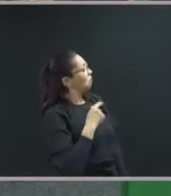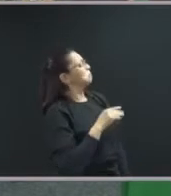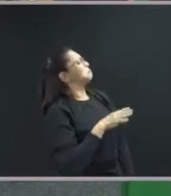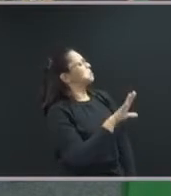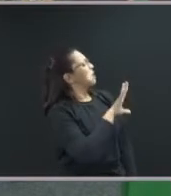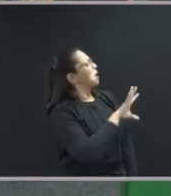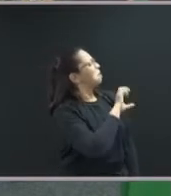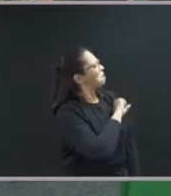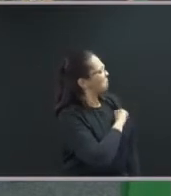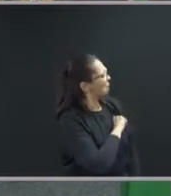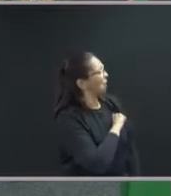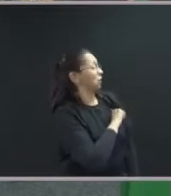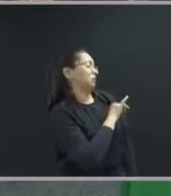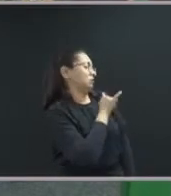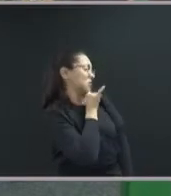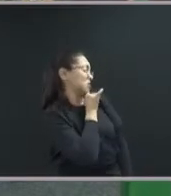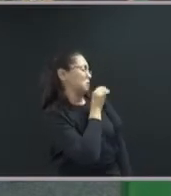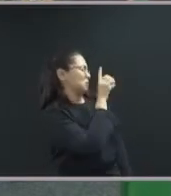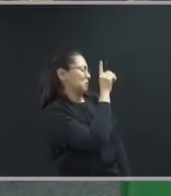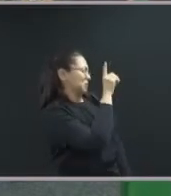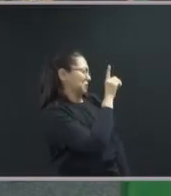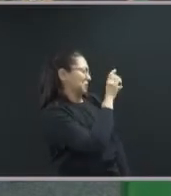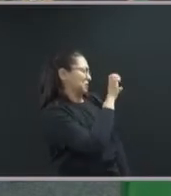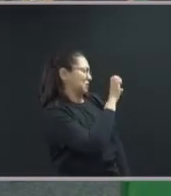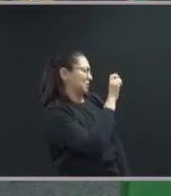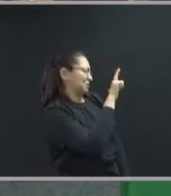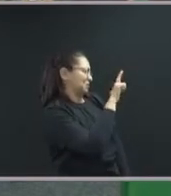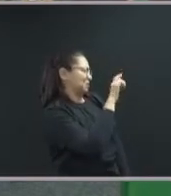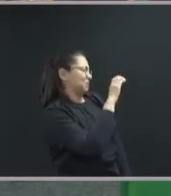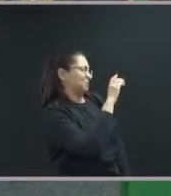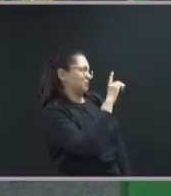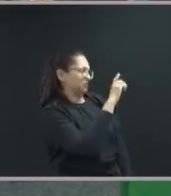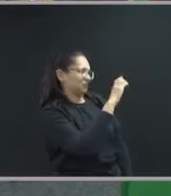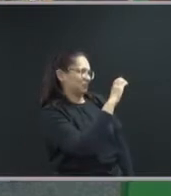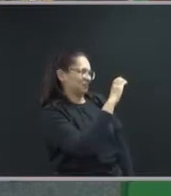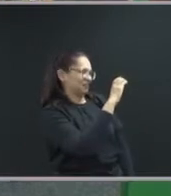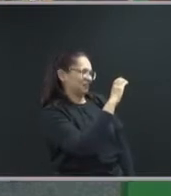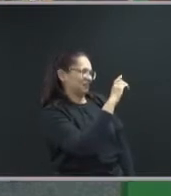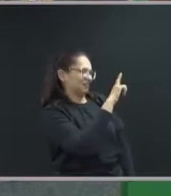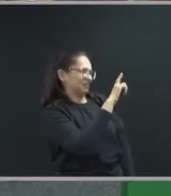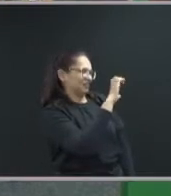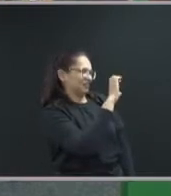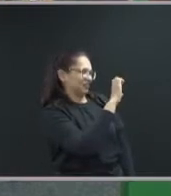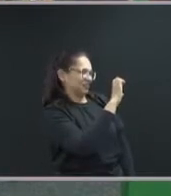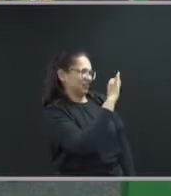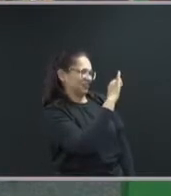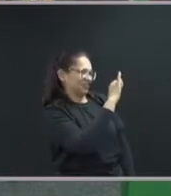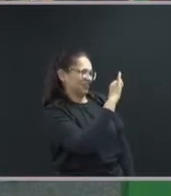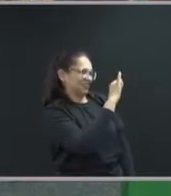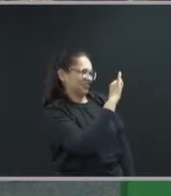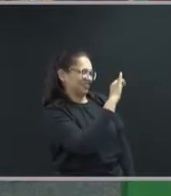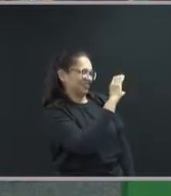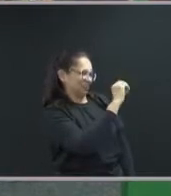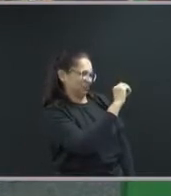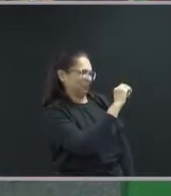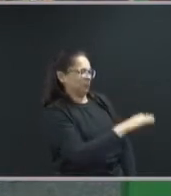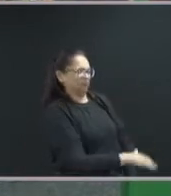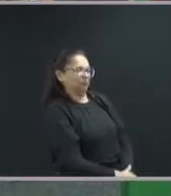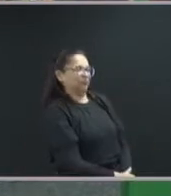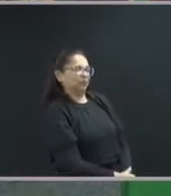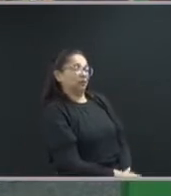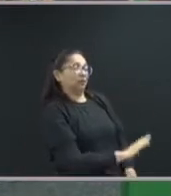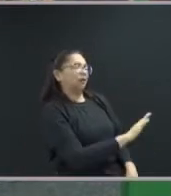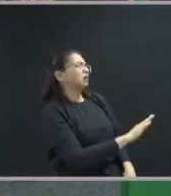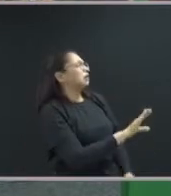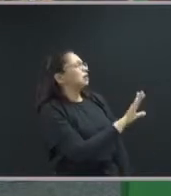santo. Aí depois que o irmão abriu o coração, ele vem com veneno. Meu irmão, a Bíblia diz